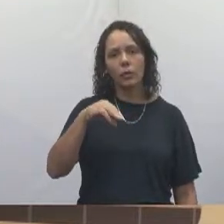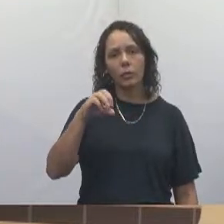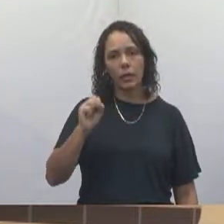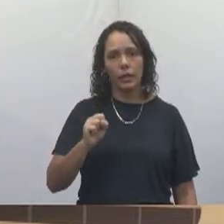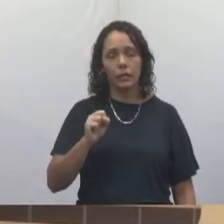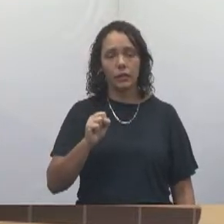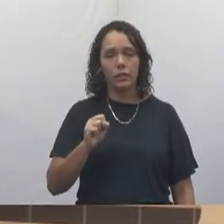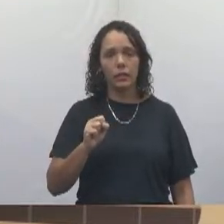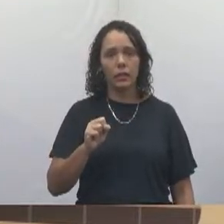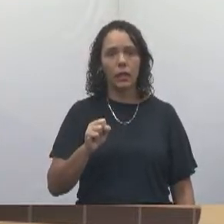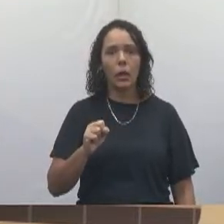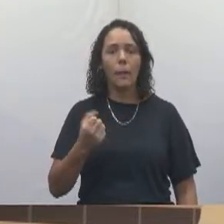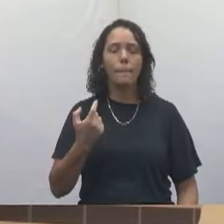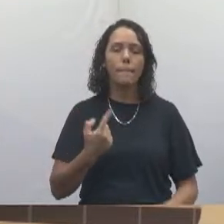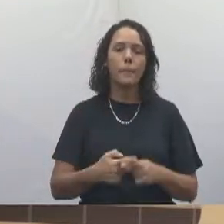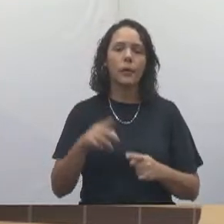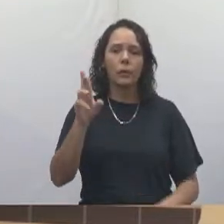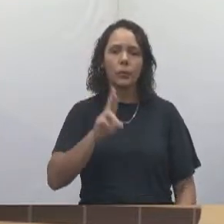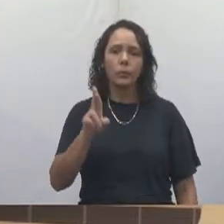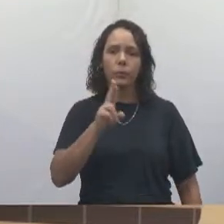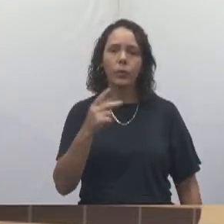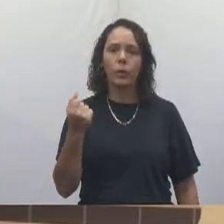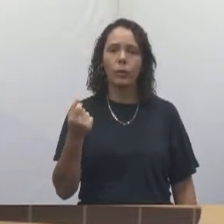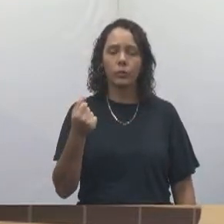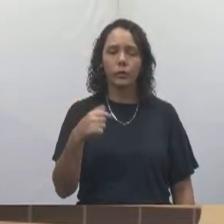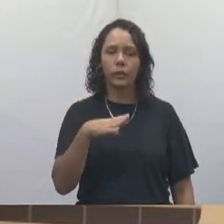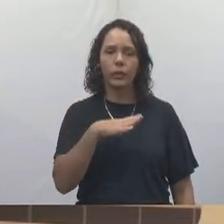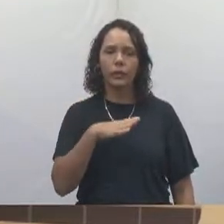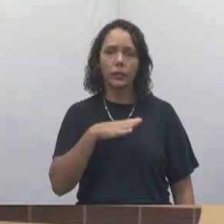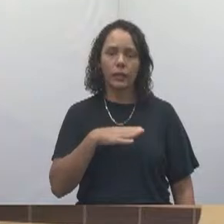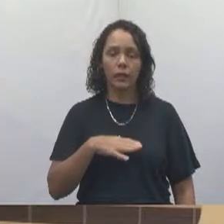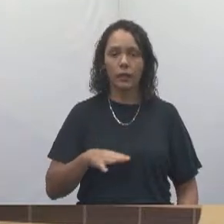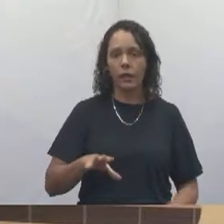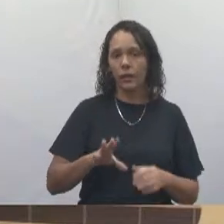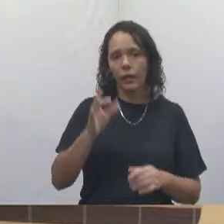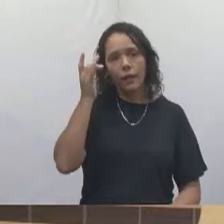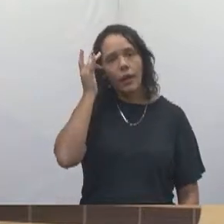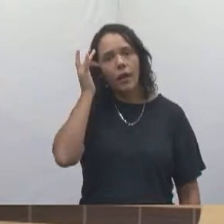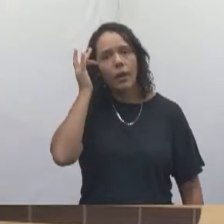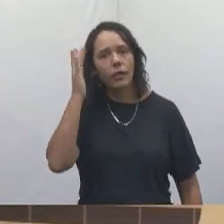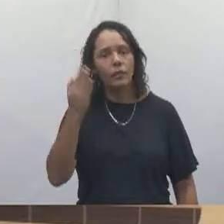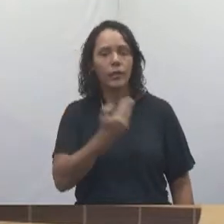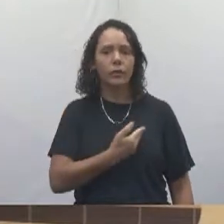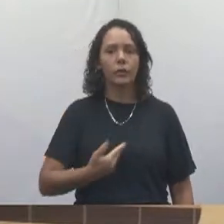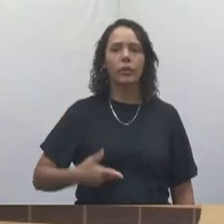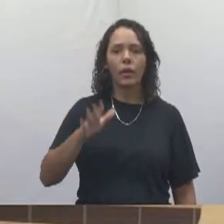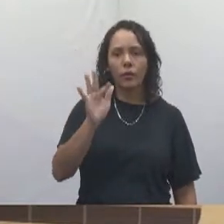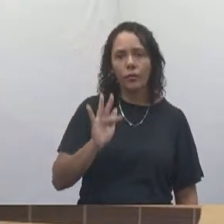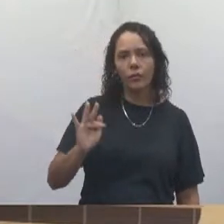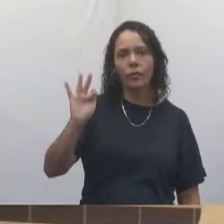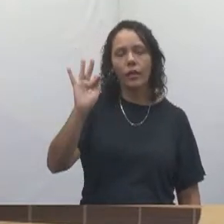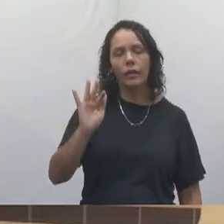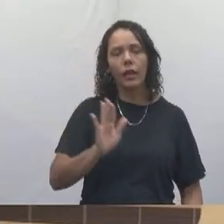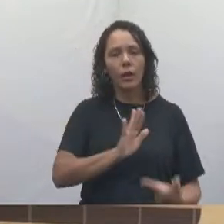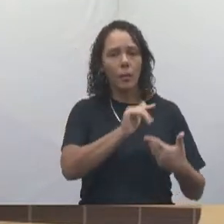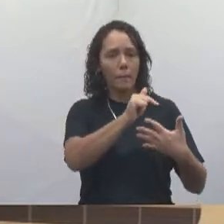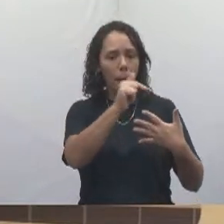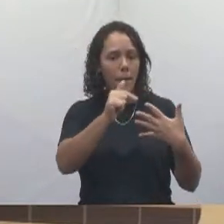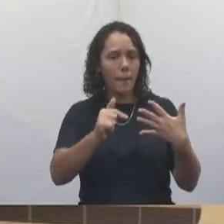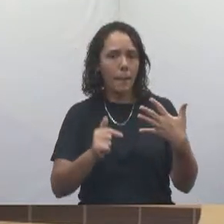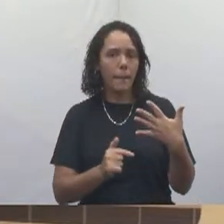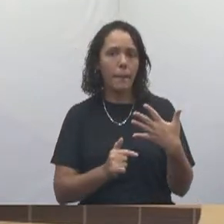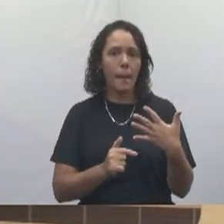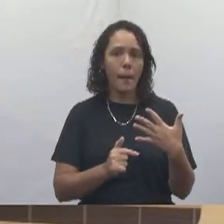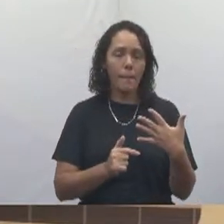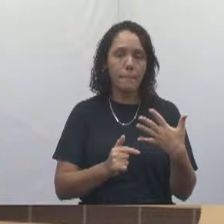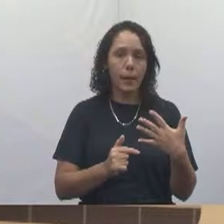com dinheiro que é do município. É fácil o governo federal dar isenção, dar redução, dar isso, dar aquilo, mas com o seu tributo, não com o